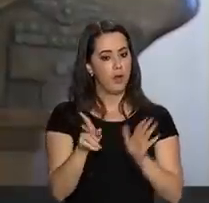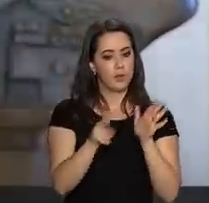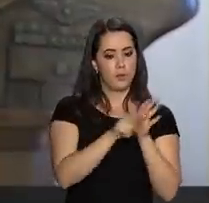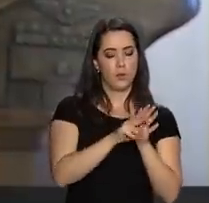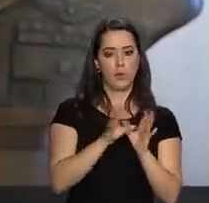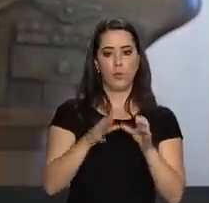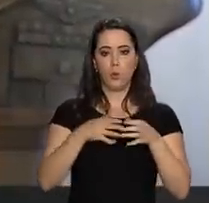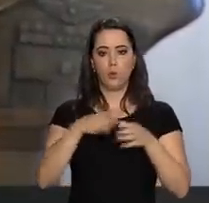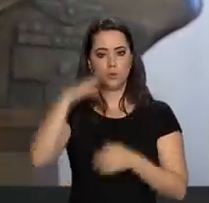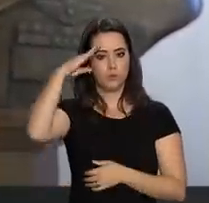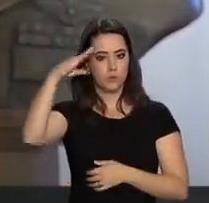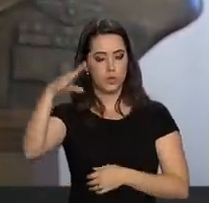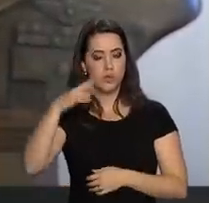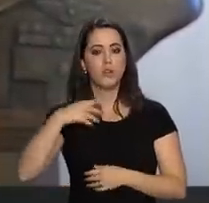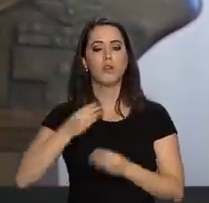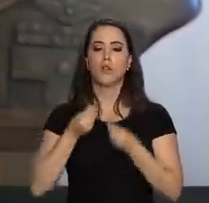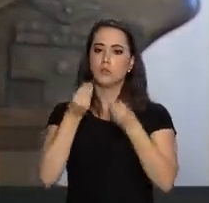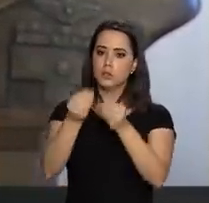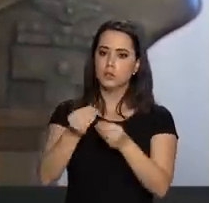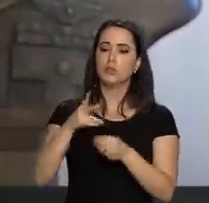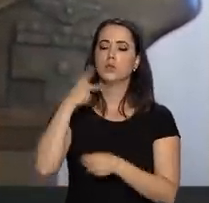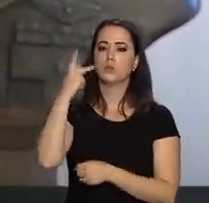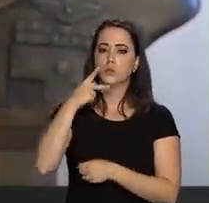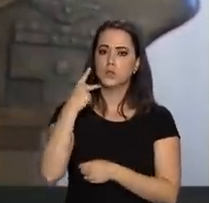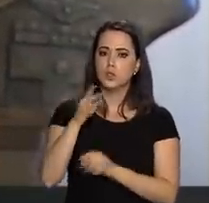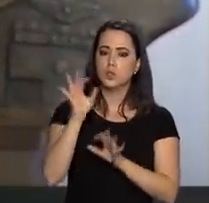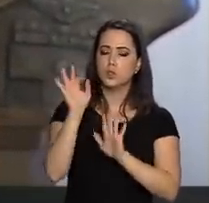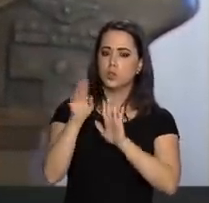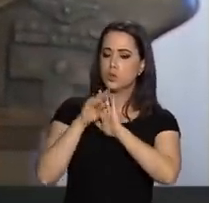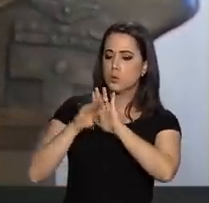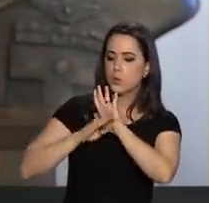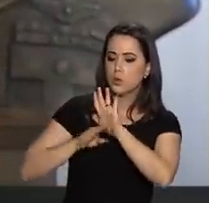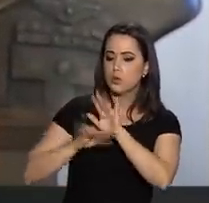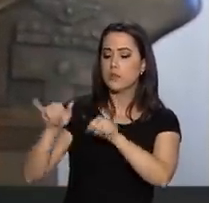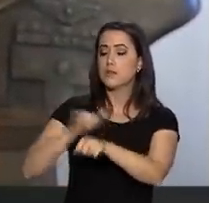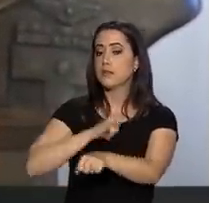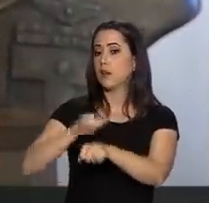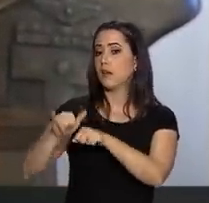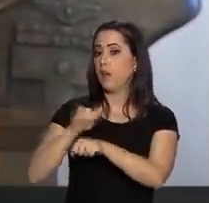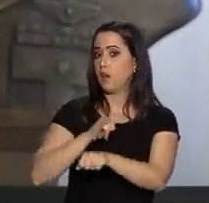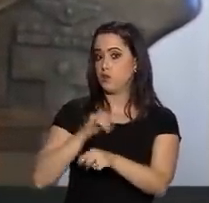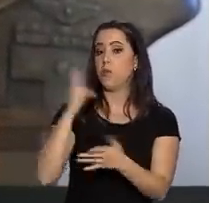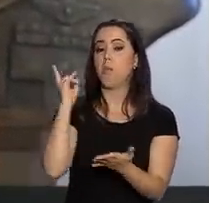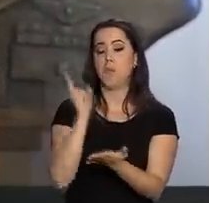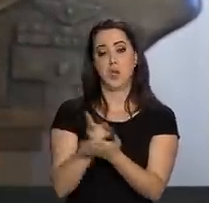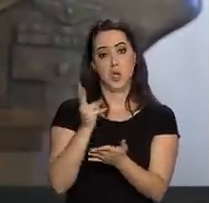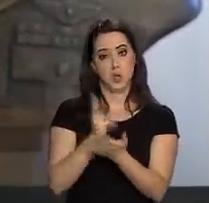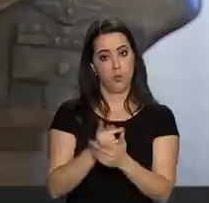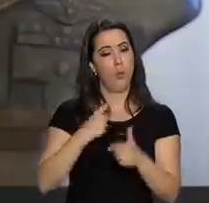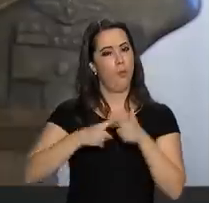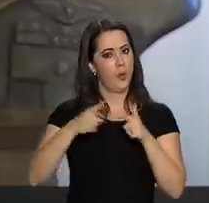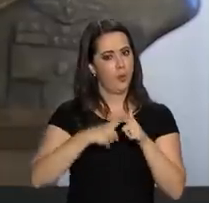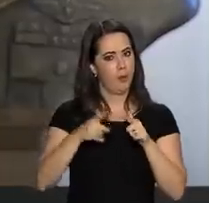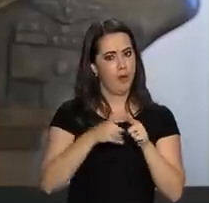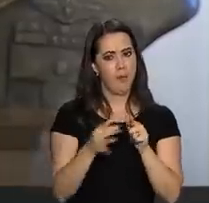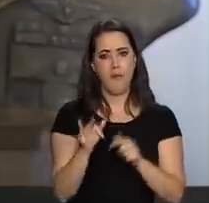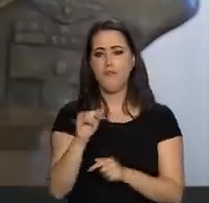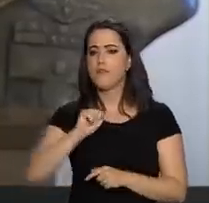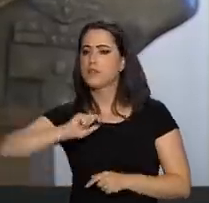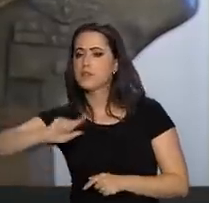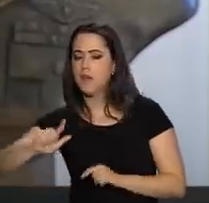a continuidade dos projetos estratégicos da defesa, mesmo em momento de intenso desequilíbrio fiscal do